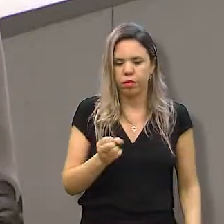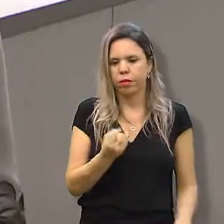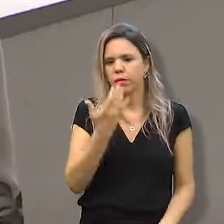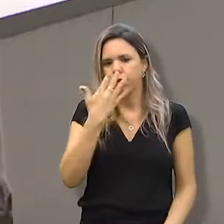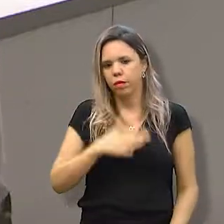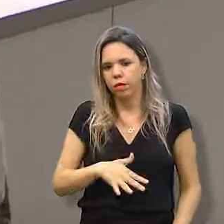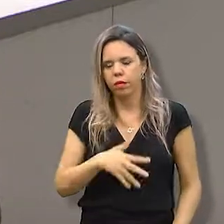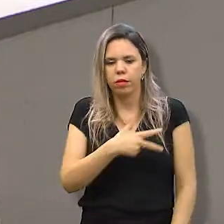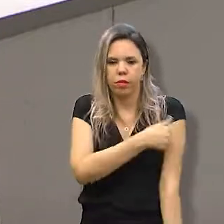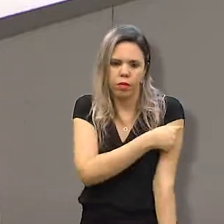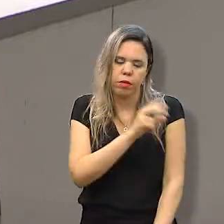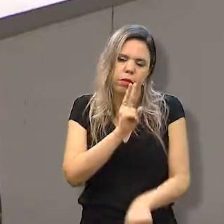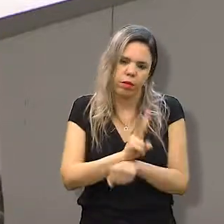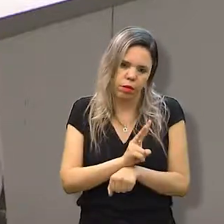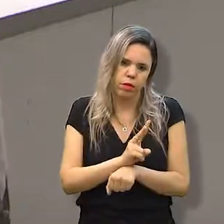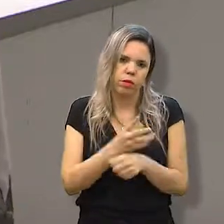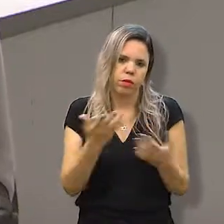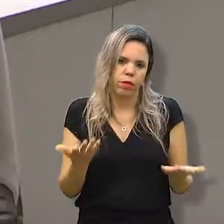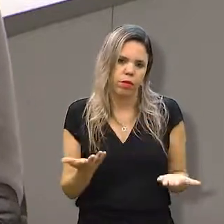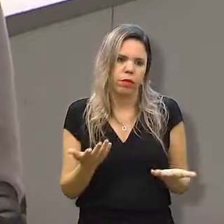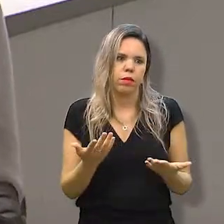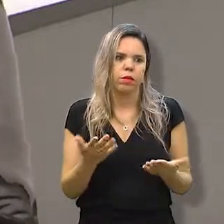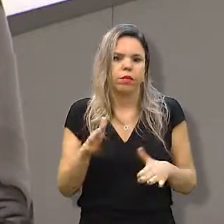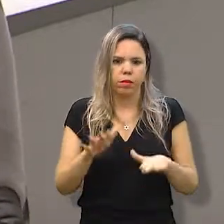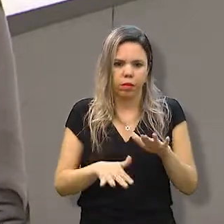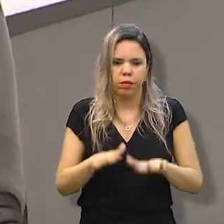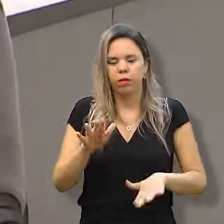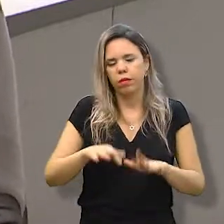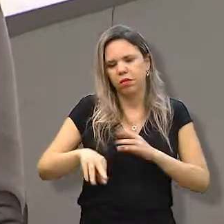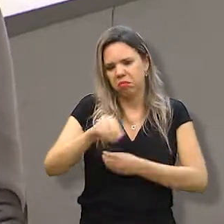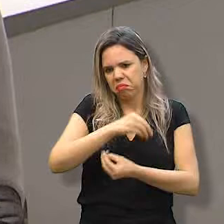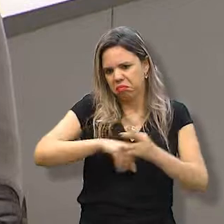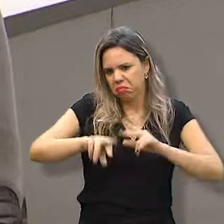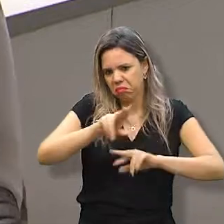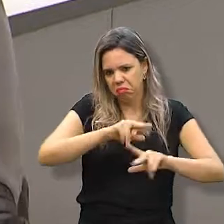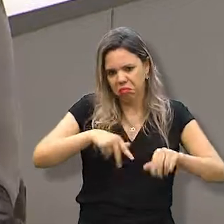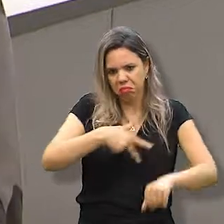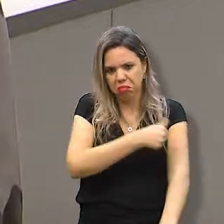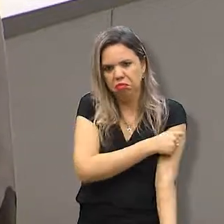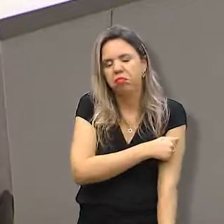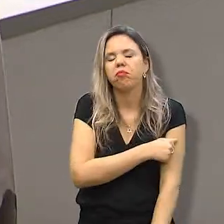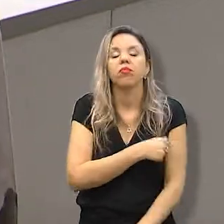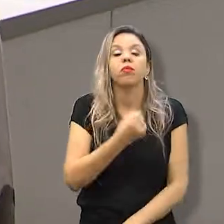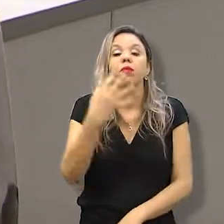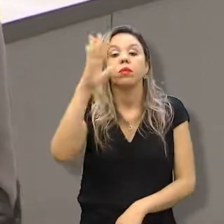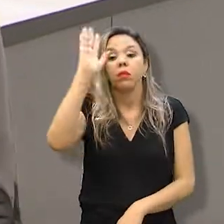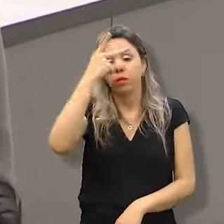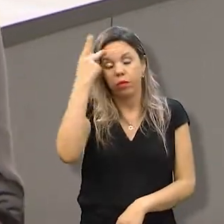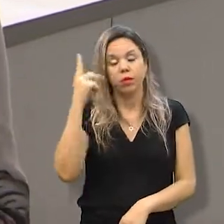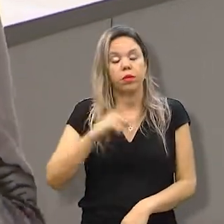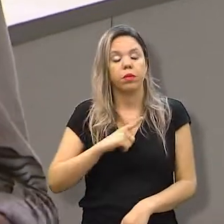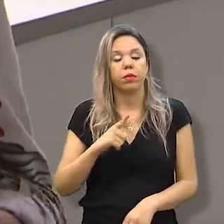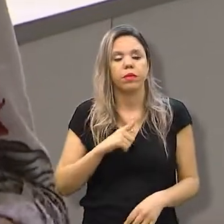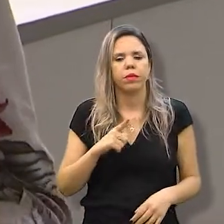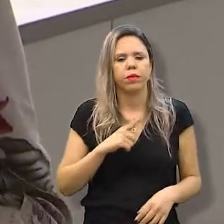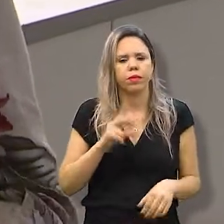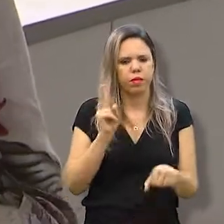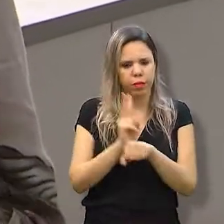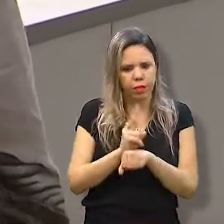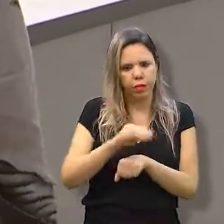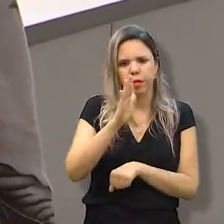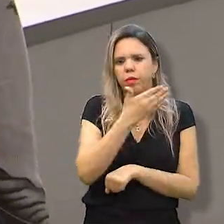noventa porcento de crianças imunizadas né vacinadas com determinava a vacina né Porque quanto mais gente